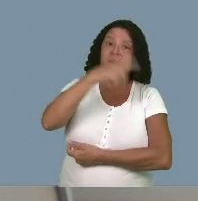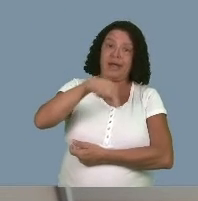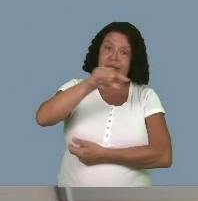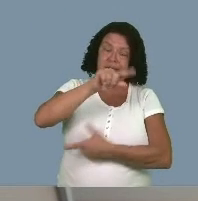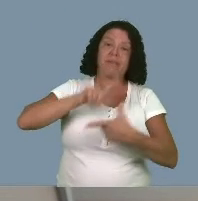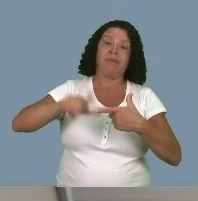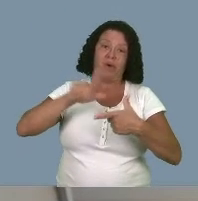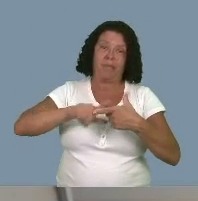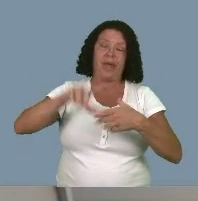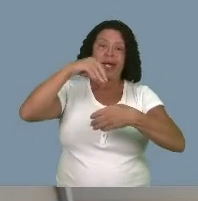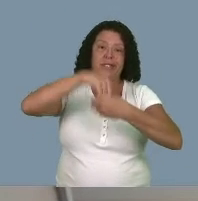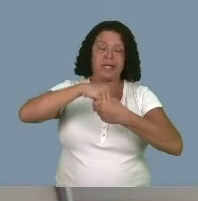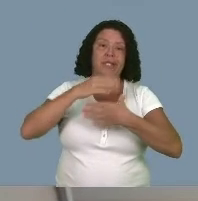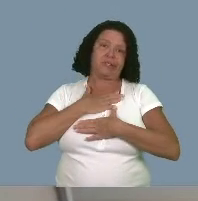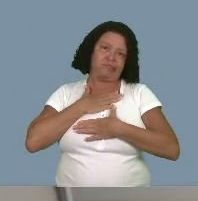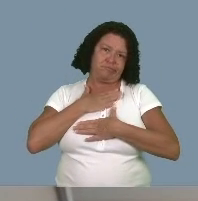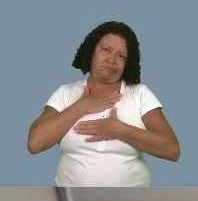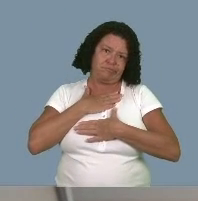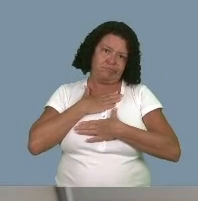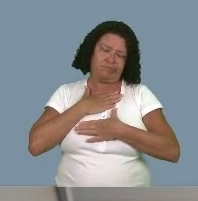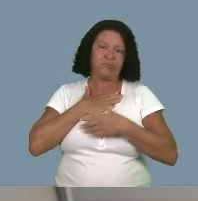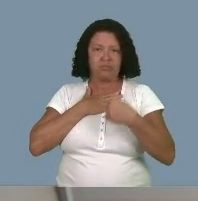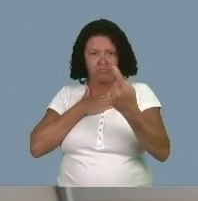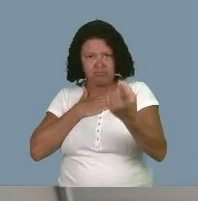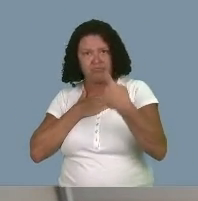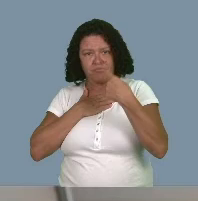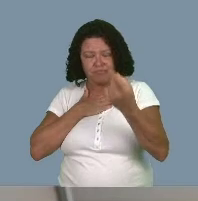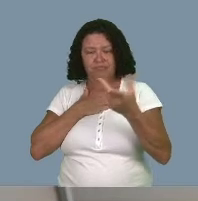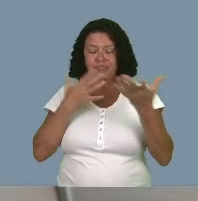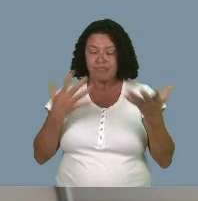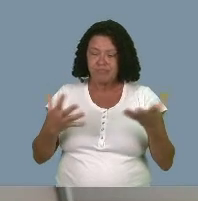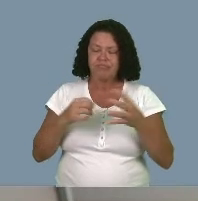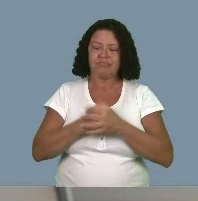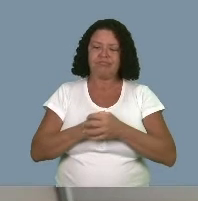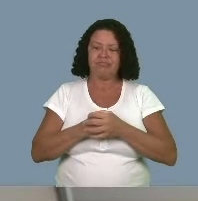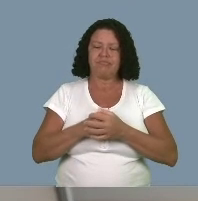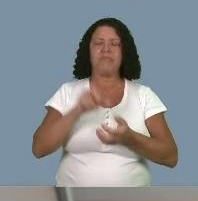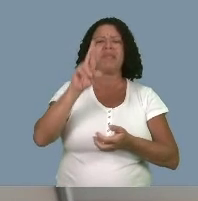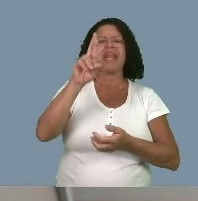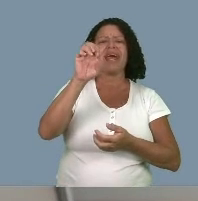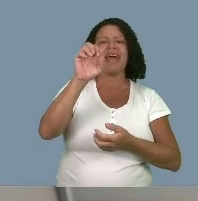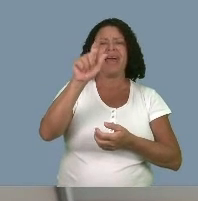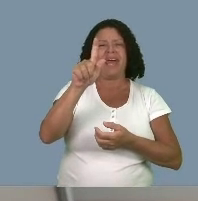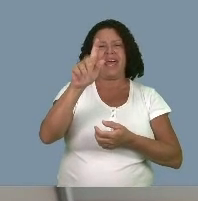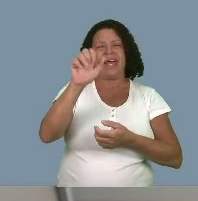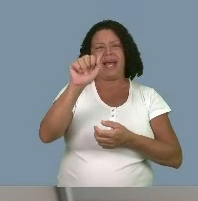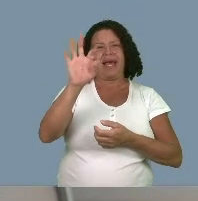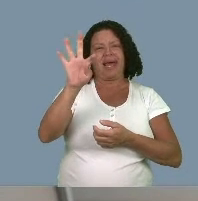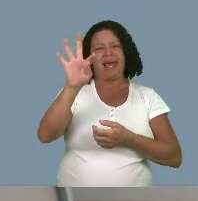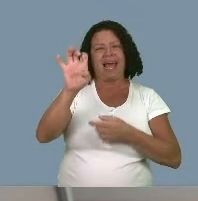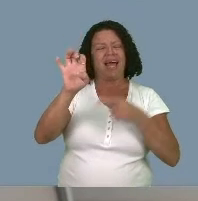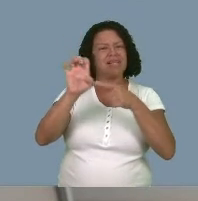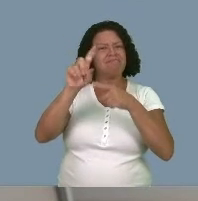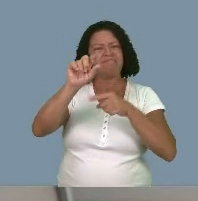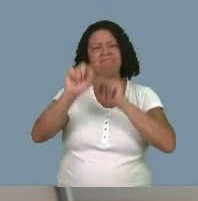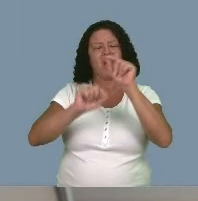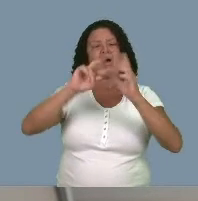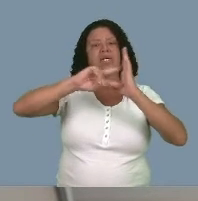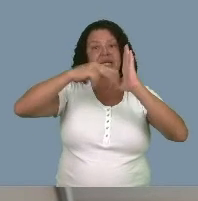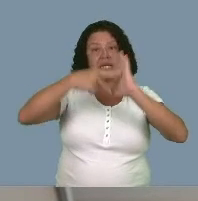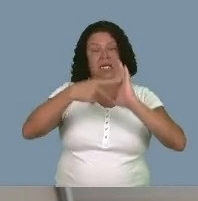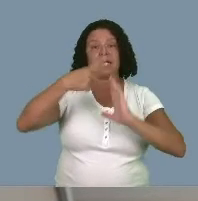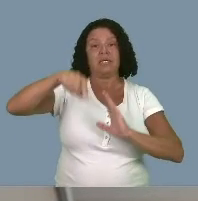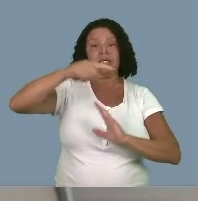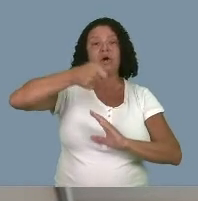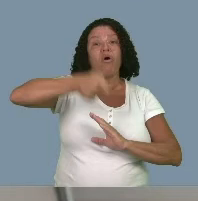que estão dentro de nós. Por que esses resgates eles são inadiáveis, né? Porque nós estamos sendo